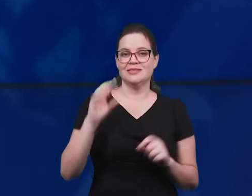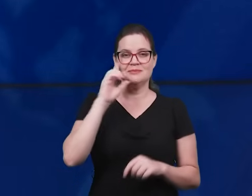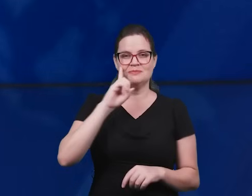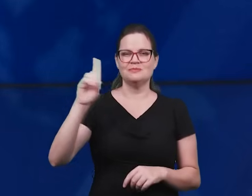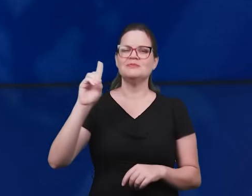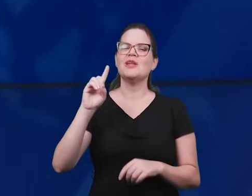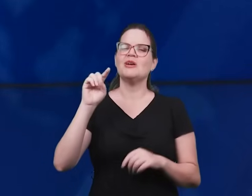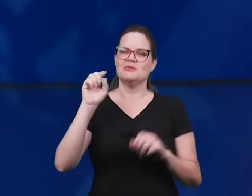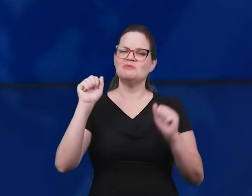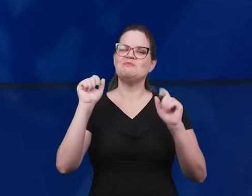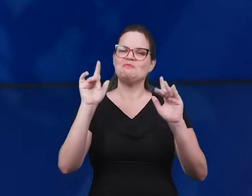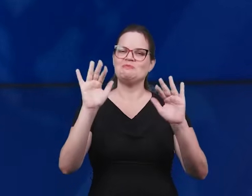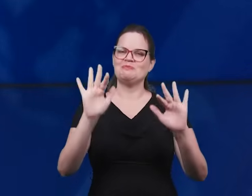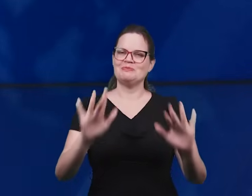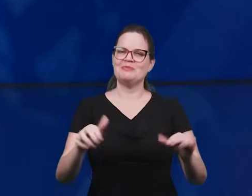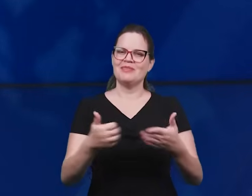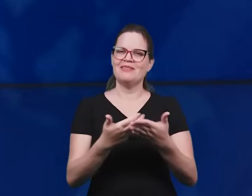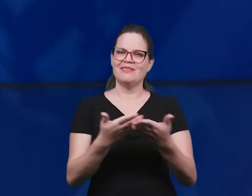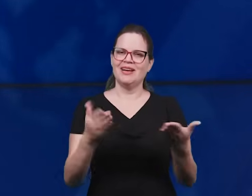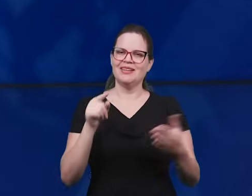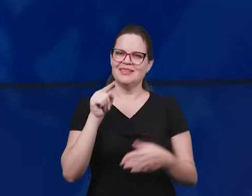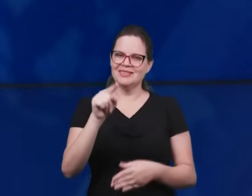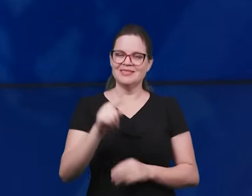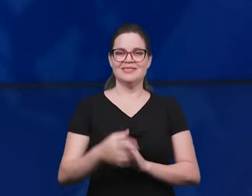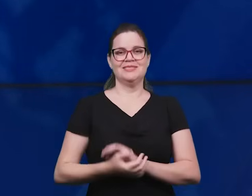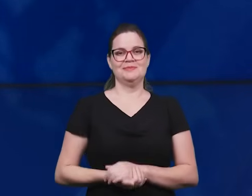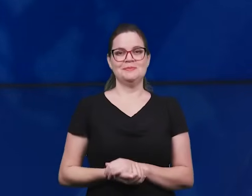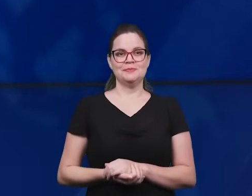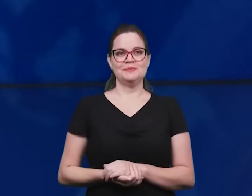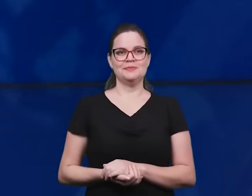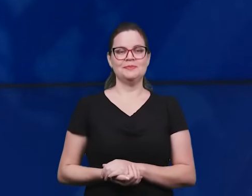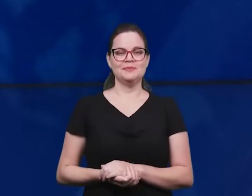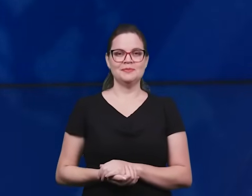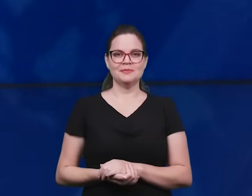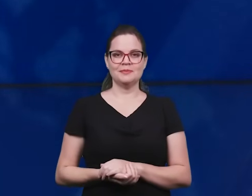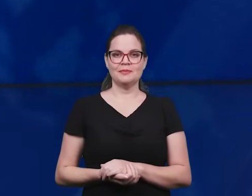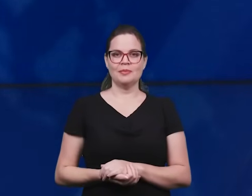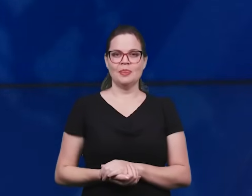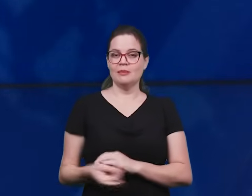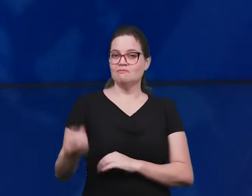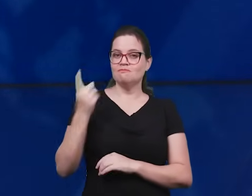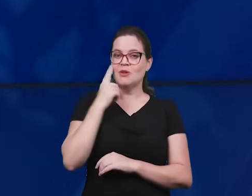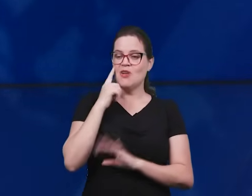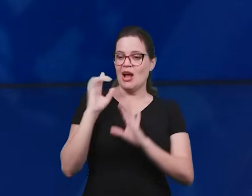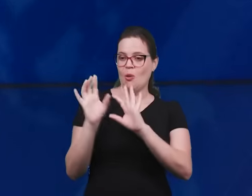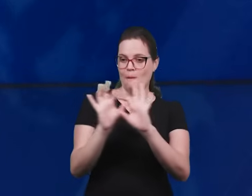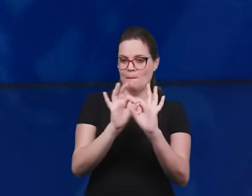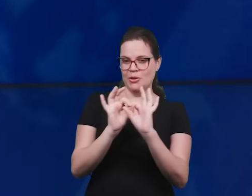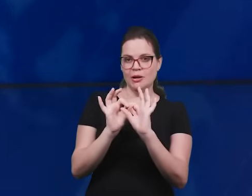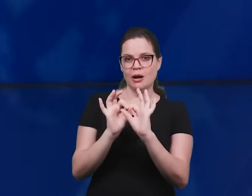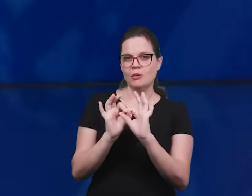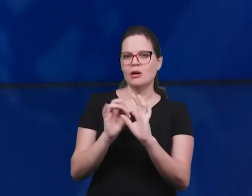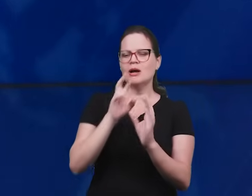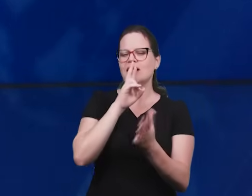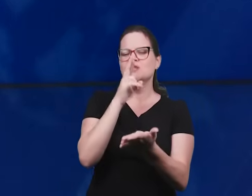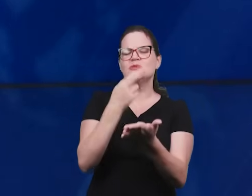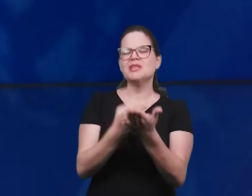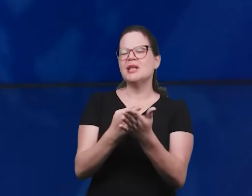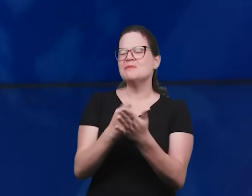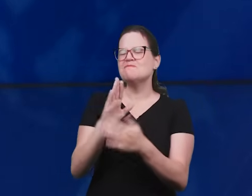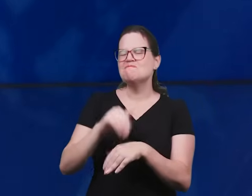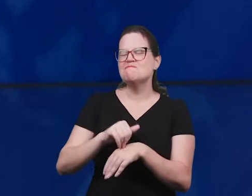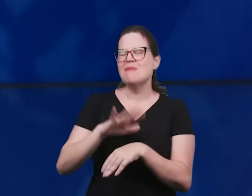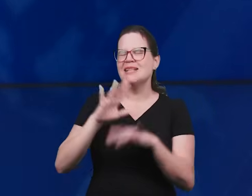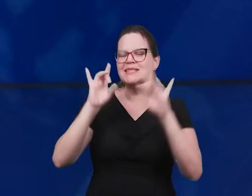o atenderá, Deus a atenderá. Um dos maiores resultados da comunhão com Deus é poder contar com a